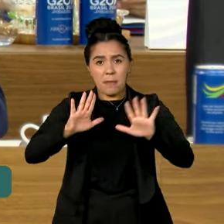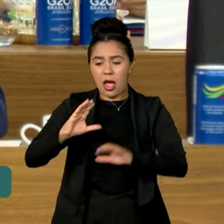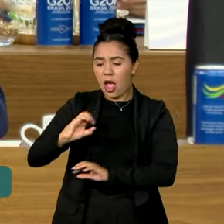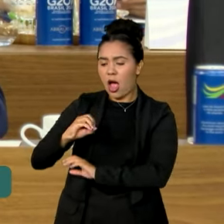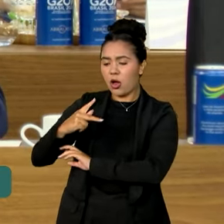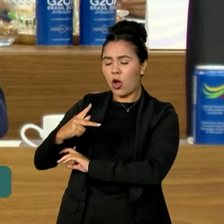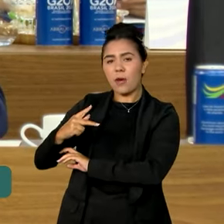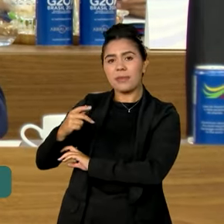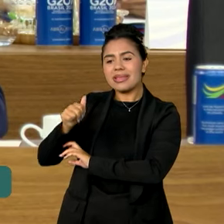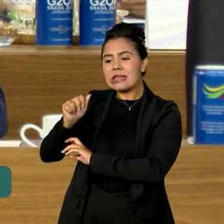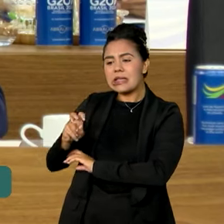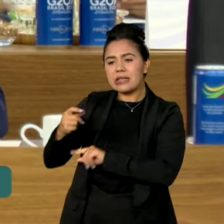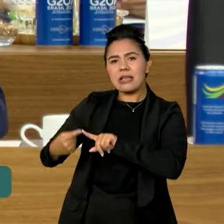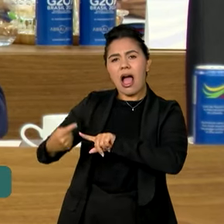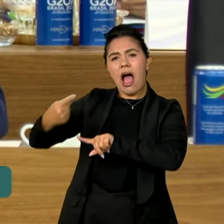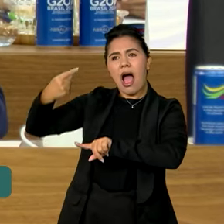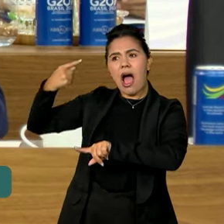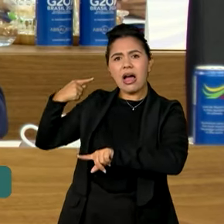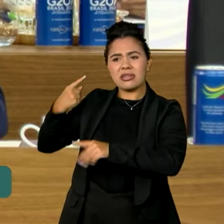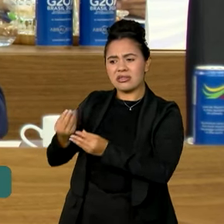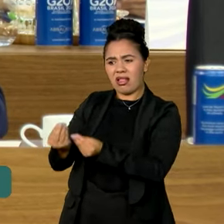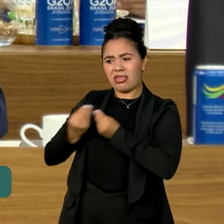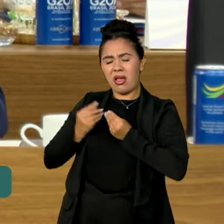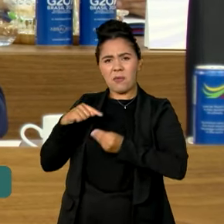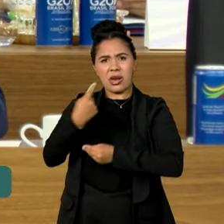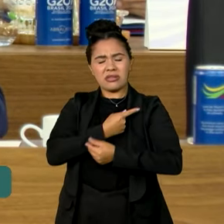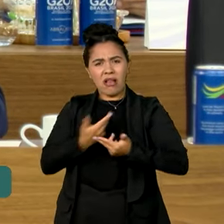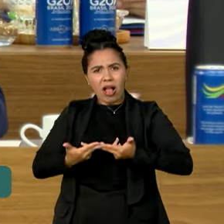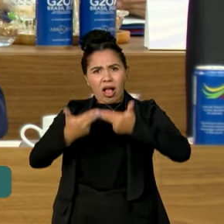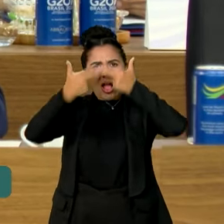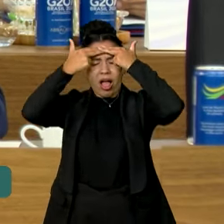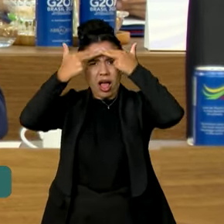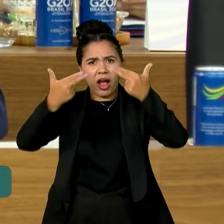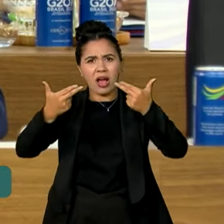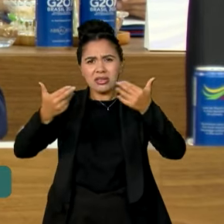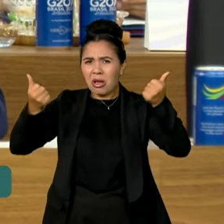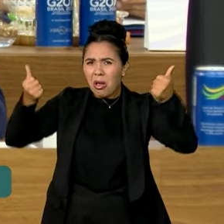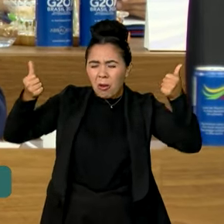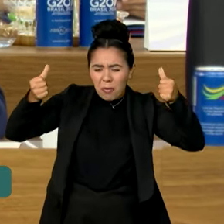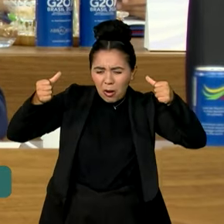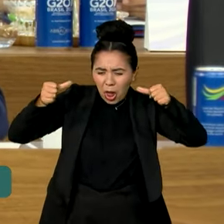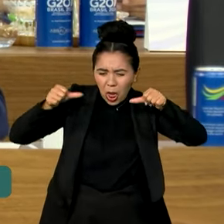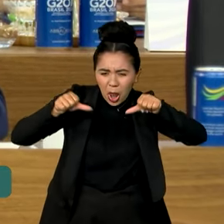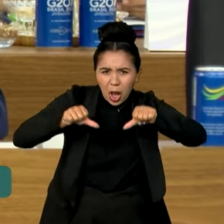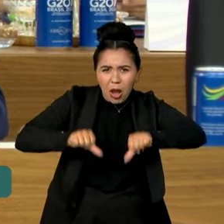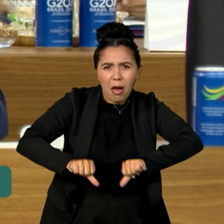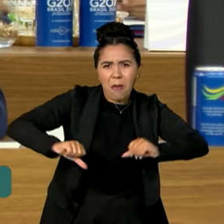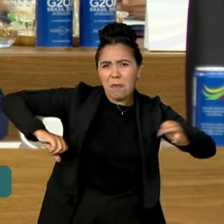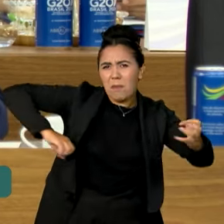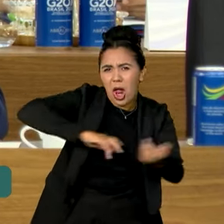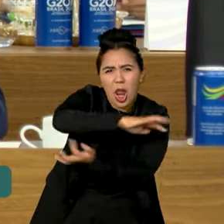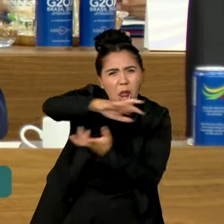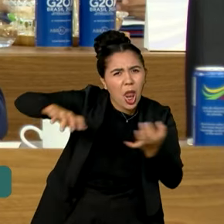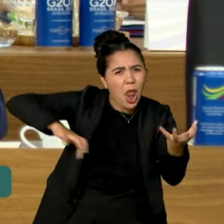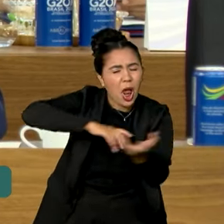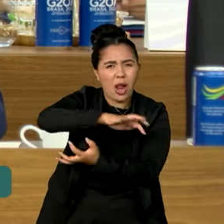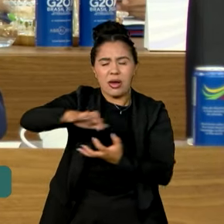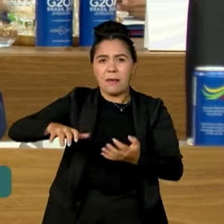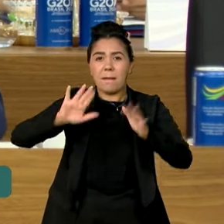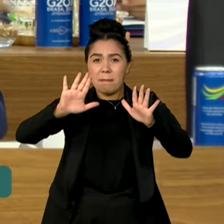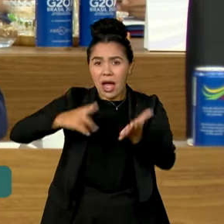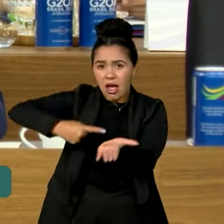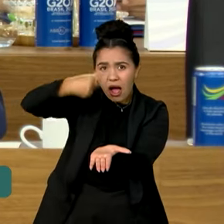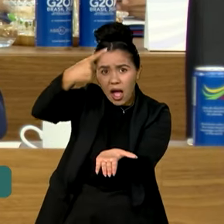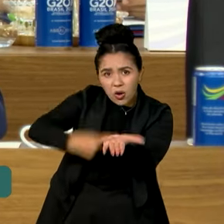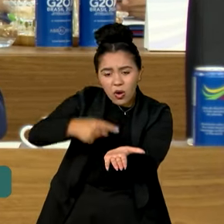em Copenhague foi um trauma que quase descarrilhou o regime climático. O Acordo de